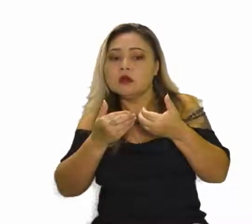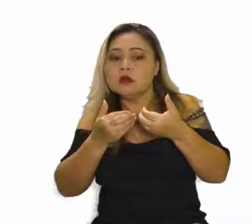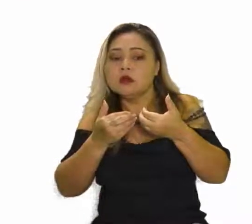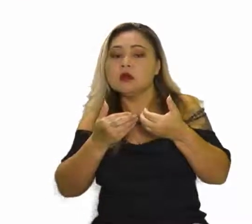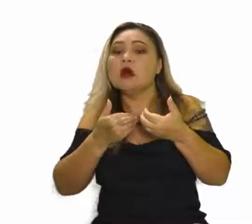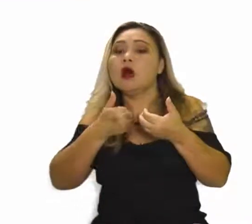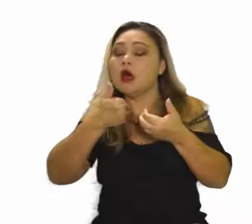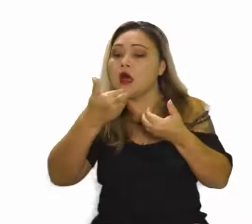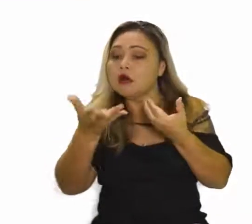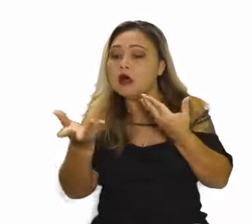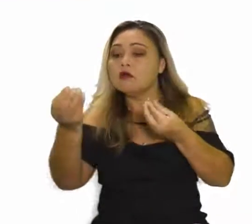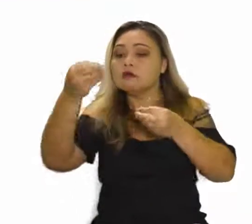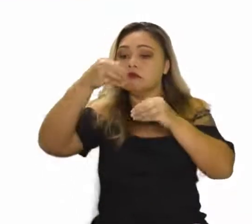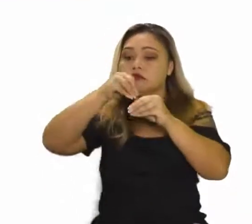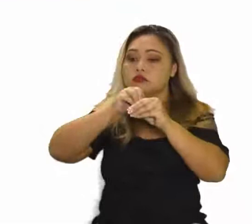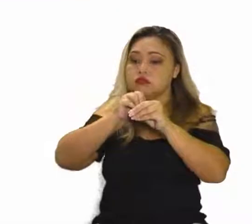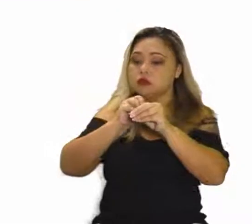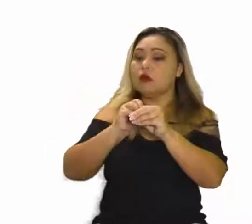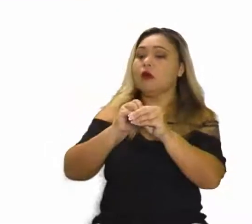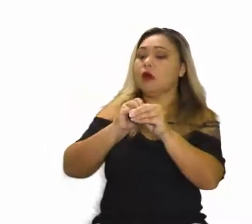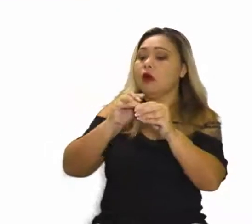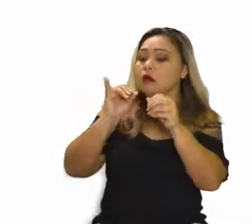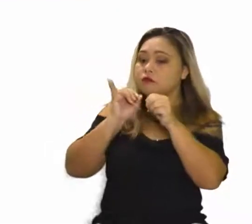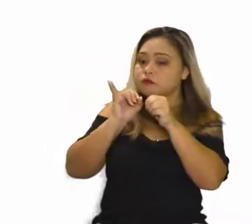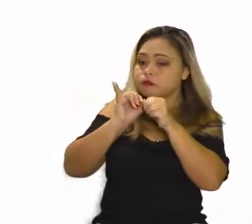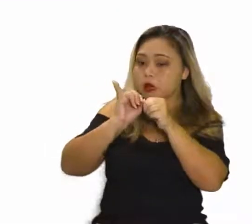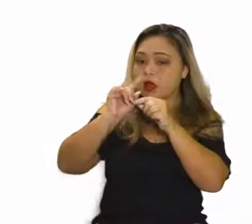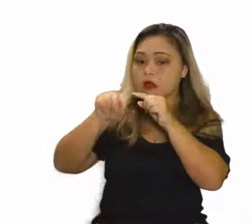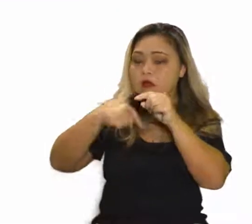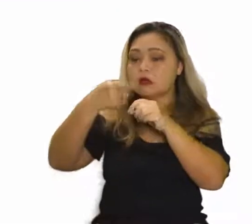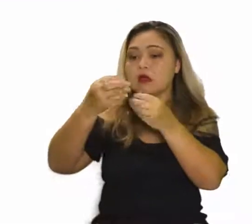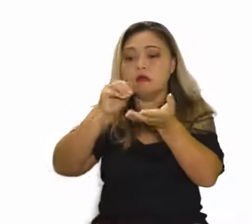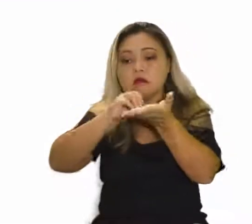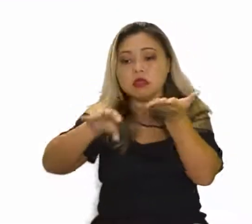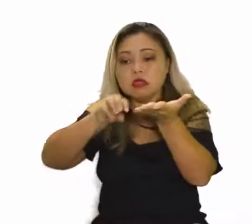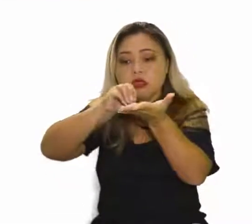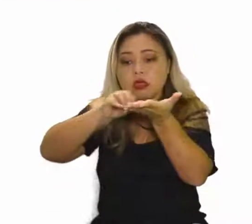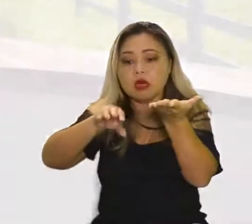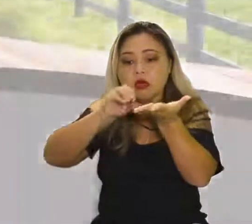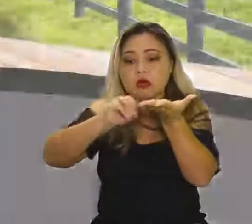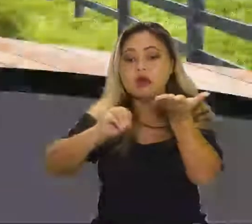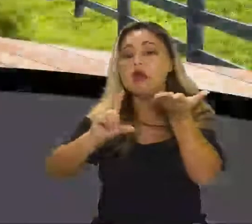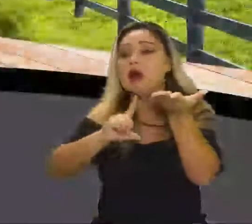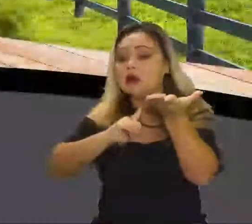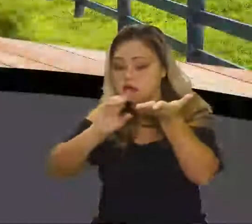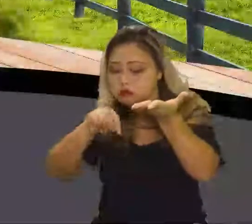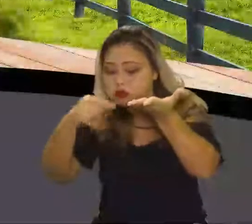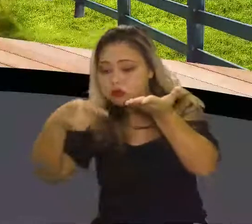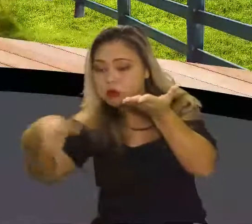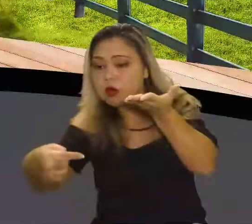ao processo de acasalamento da produção e ter a produção de ovos férteis. Agora vem aqui, galera.